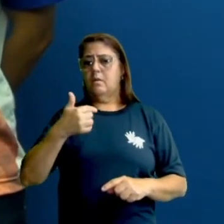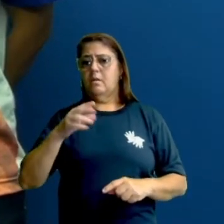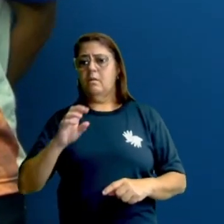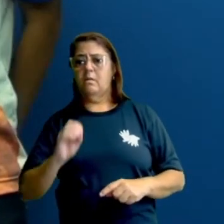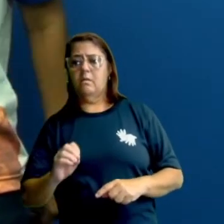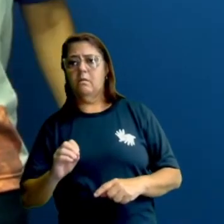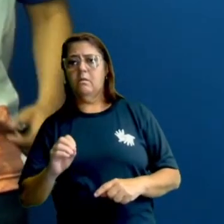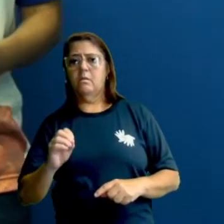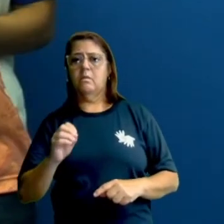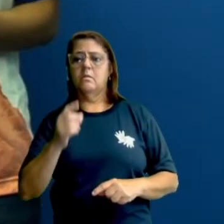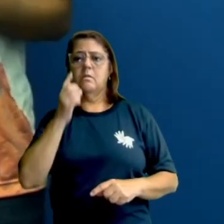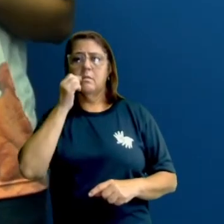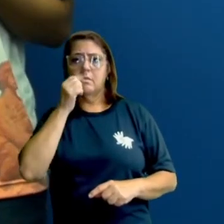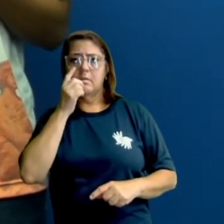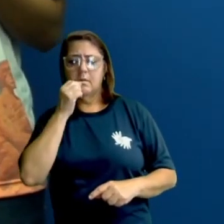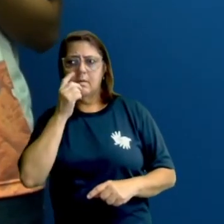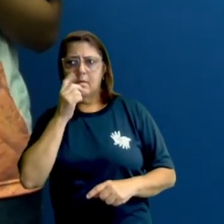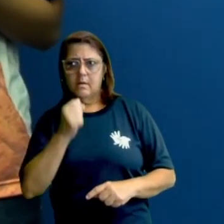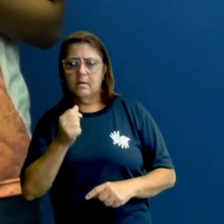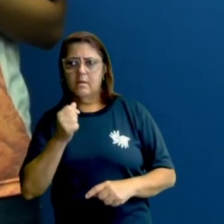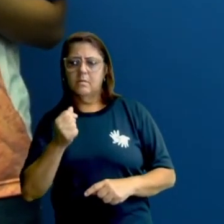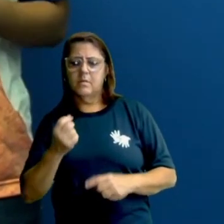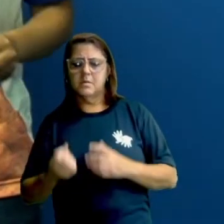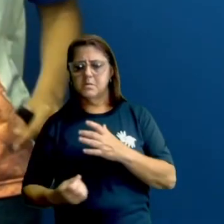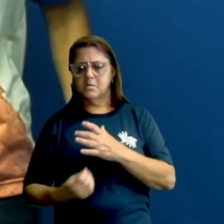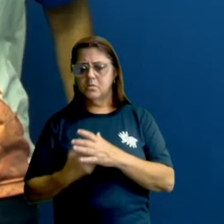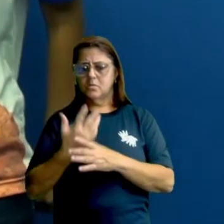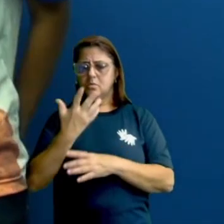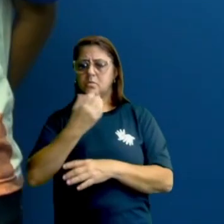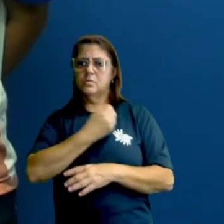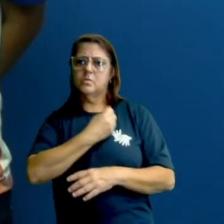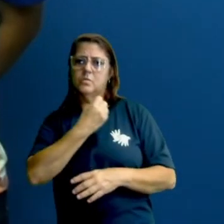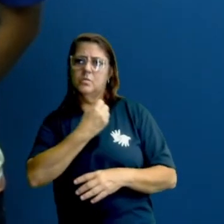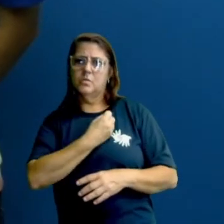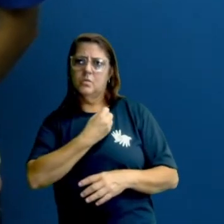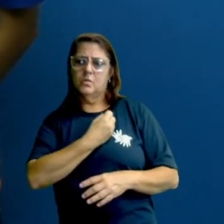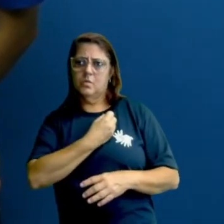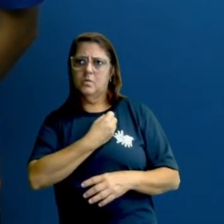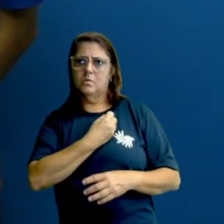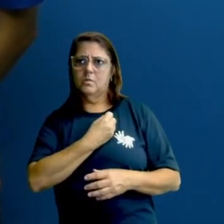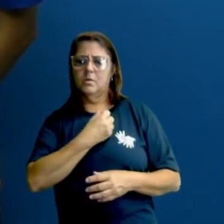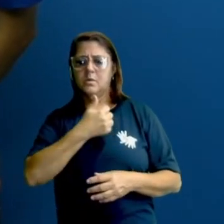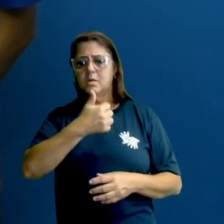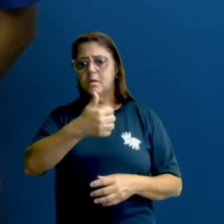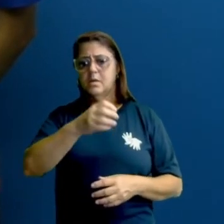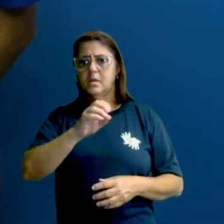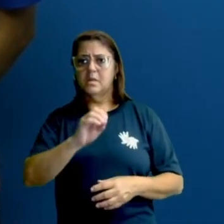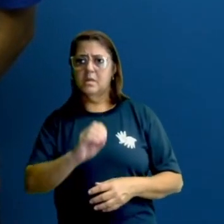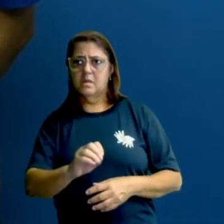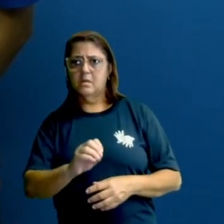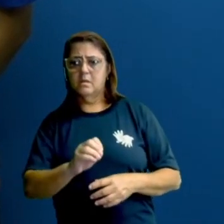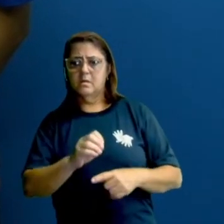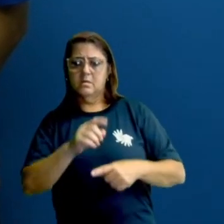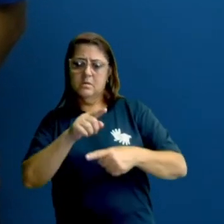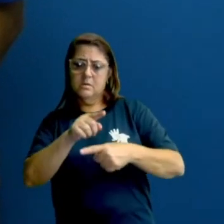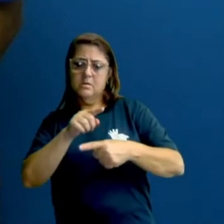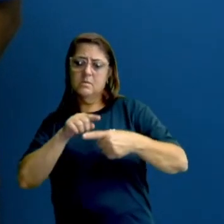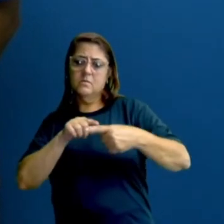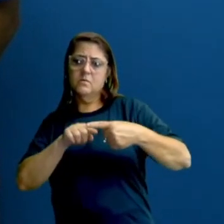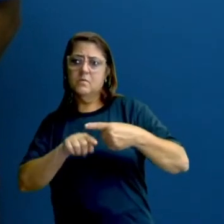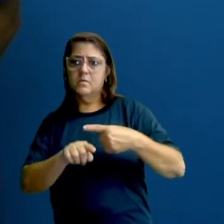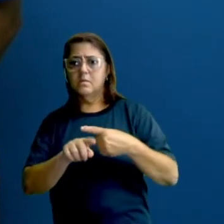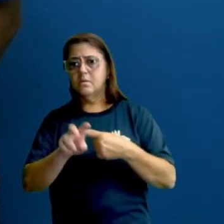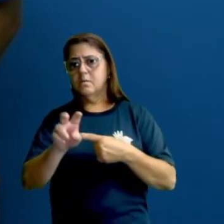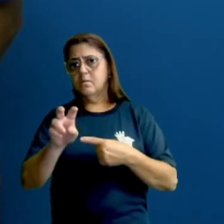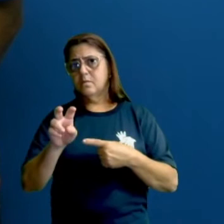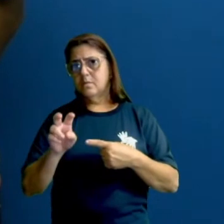lápis. Para descobrir esse número, eu peguei 10 e dividi ele